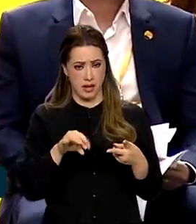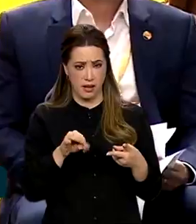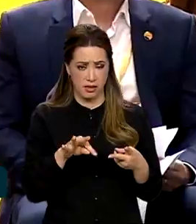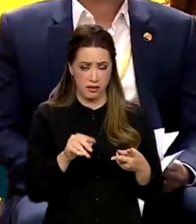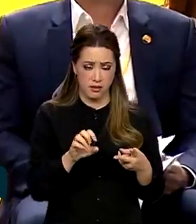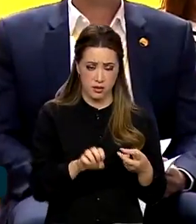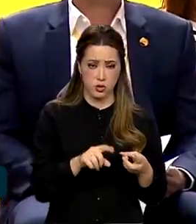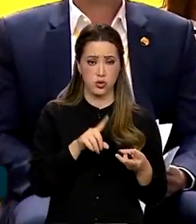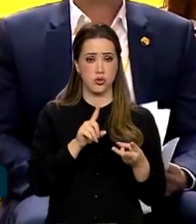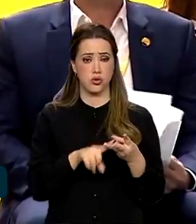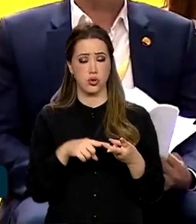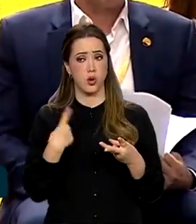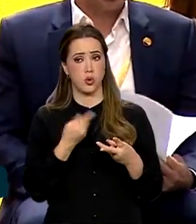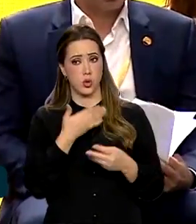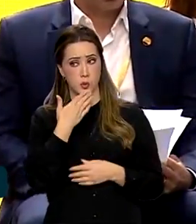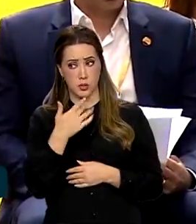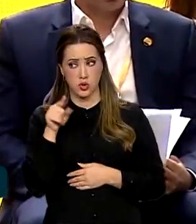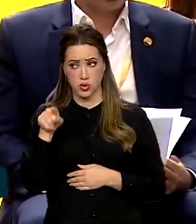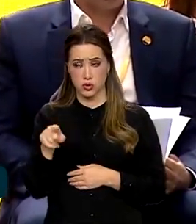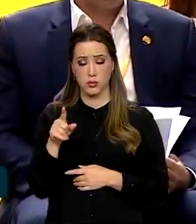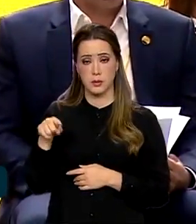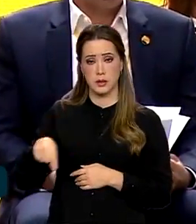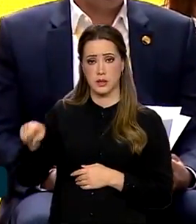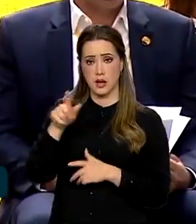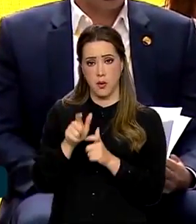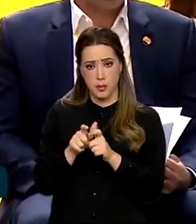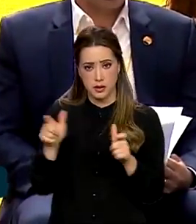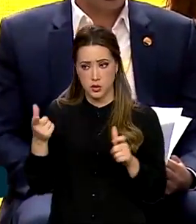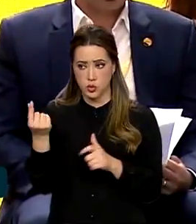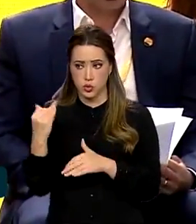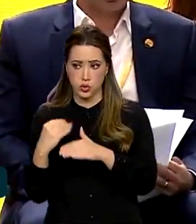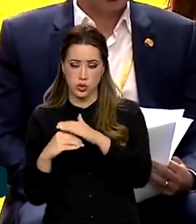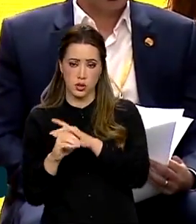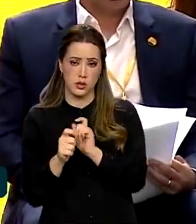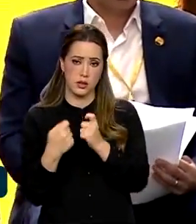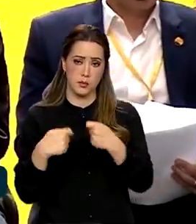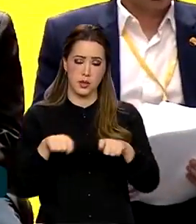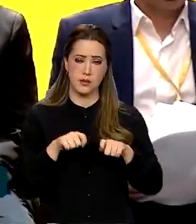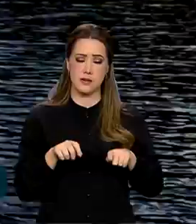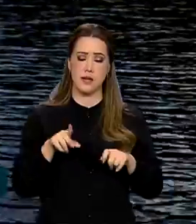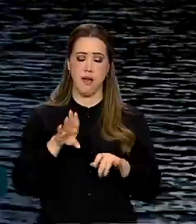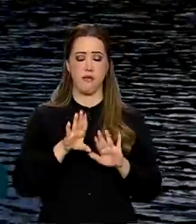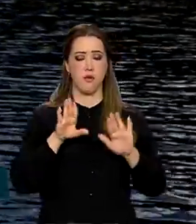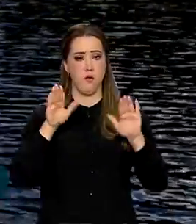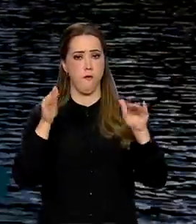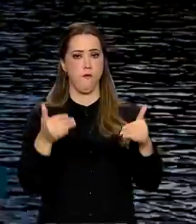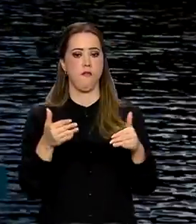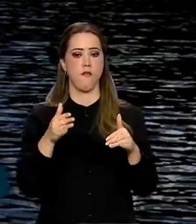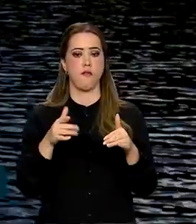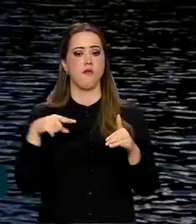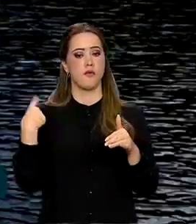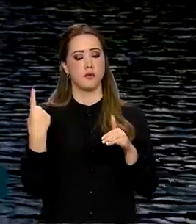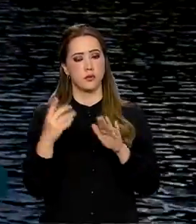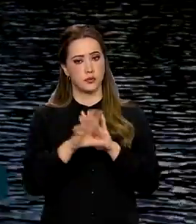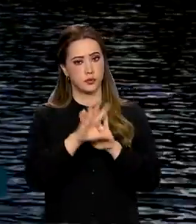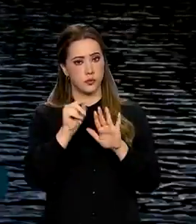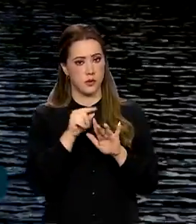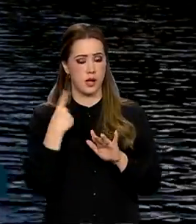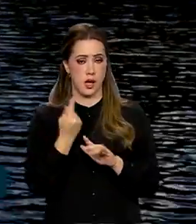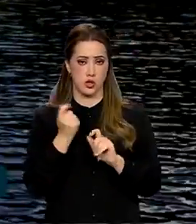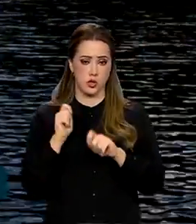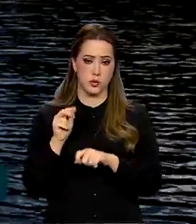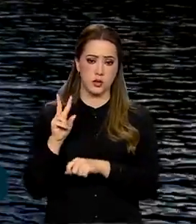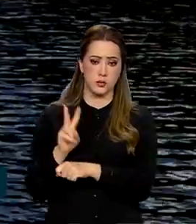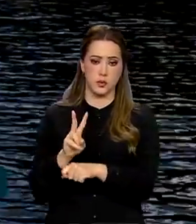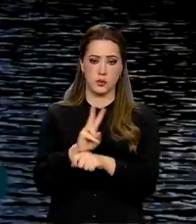pedido para que na ampliação dos recursos que precisavam ser feitos, nós ampliássemos os recursos